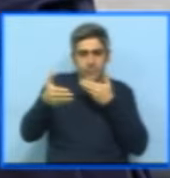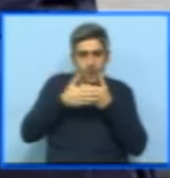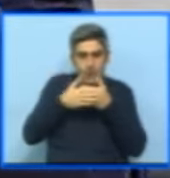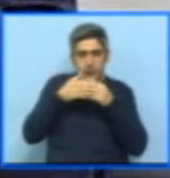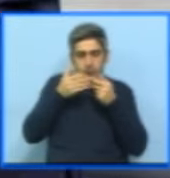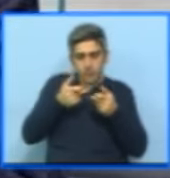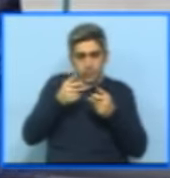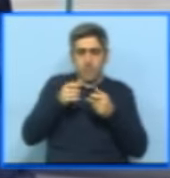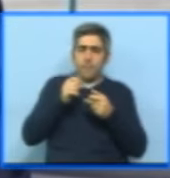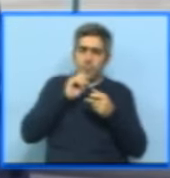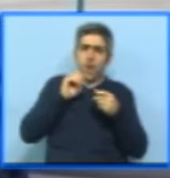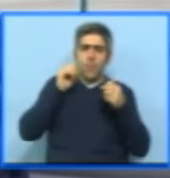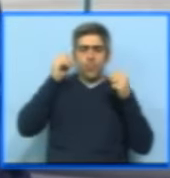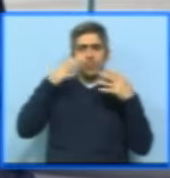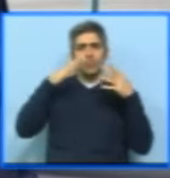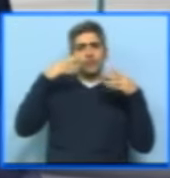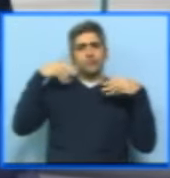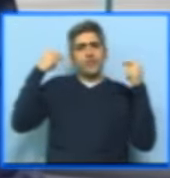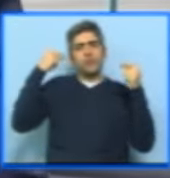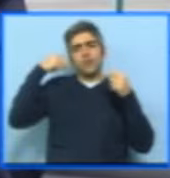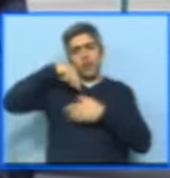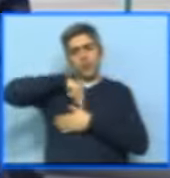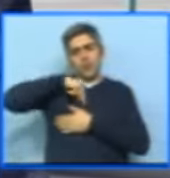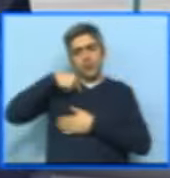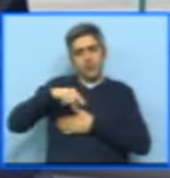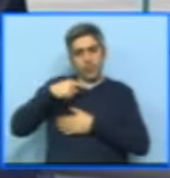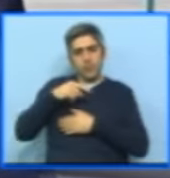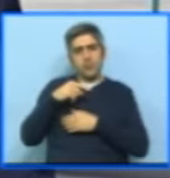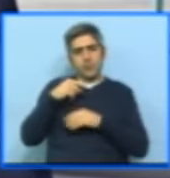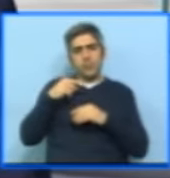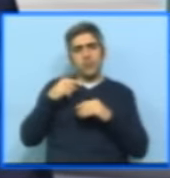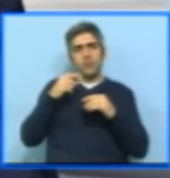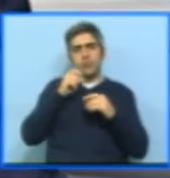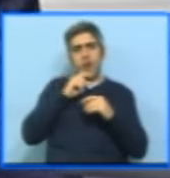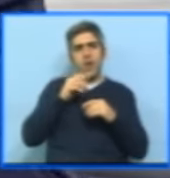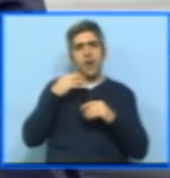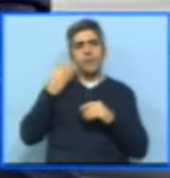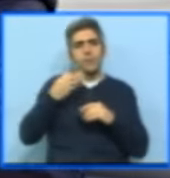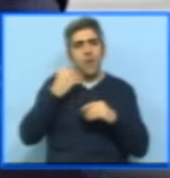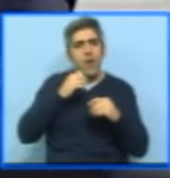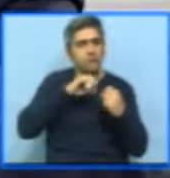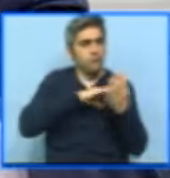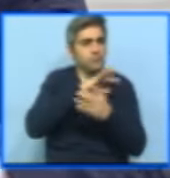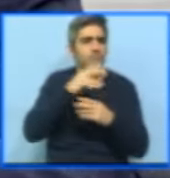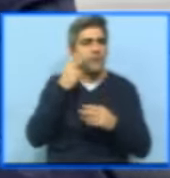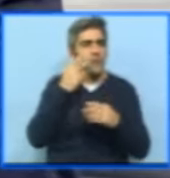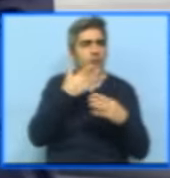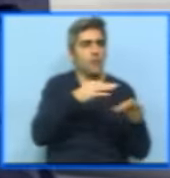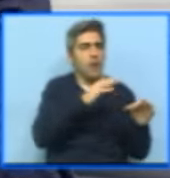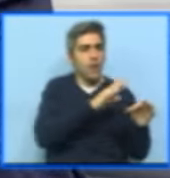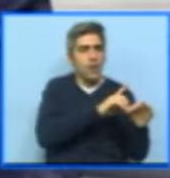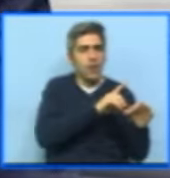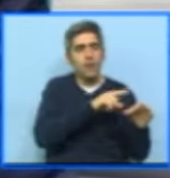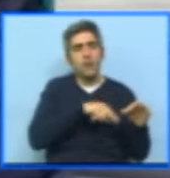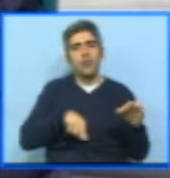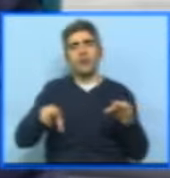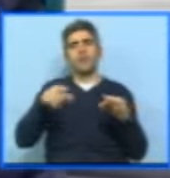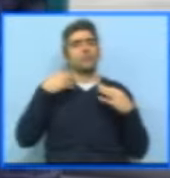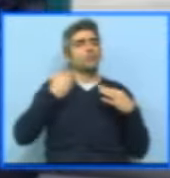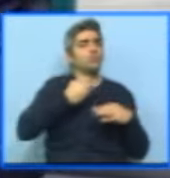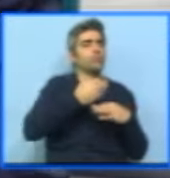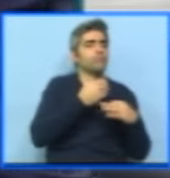pode haver iluminações no nosso espírito, que o bulício habitual, que a altura cotidiana